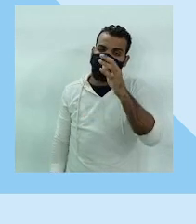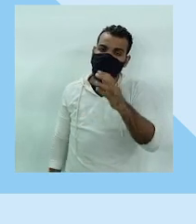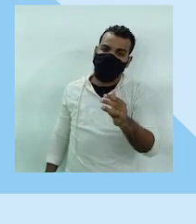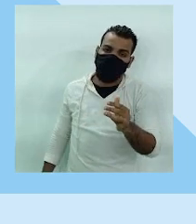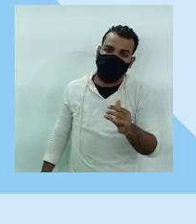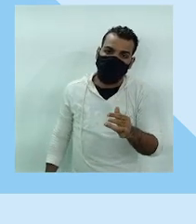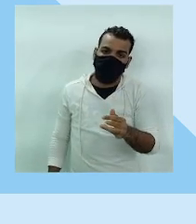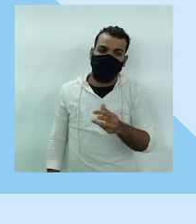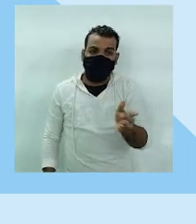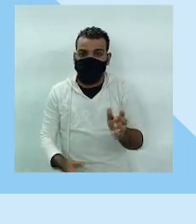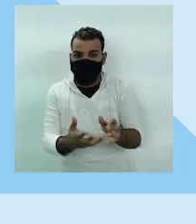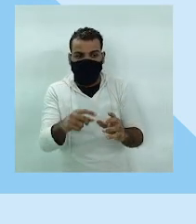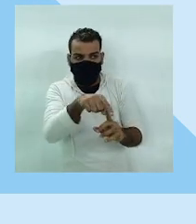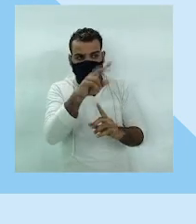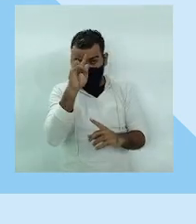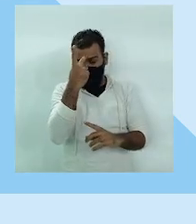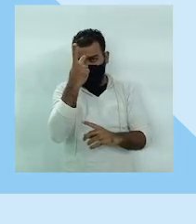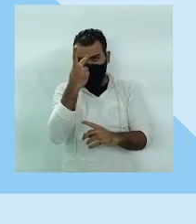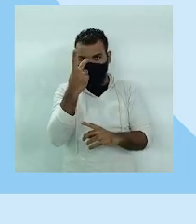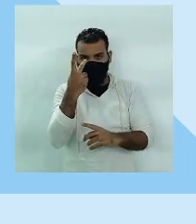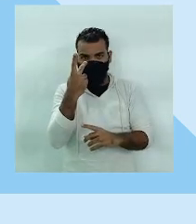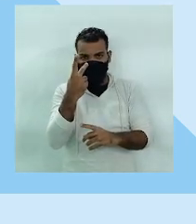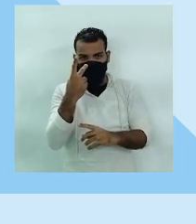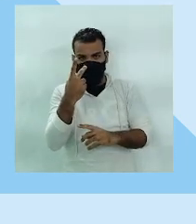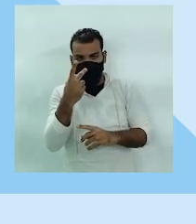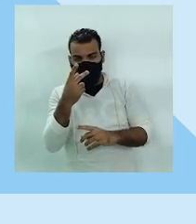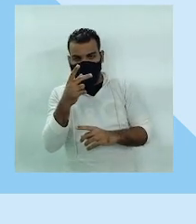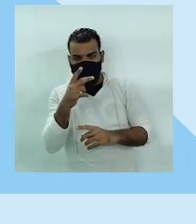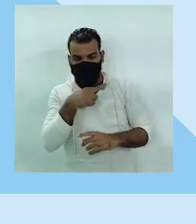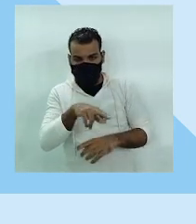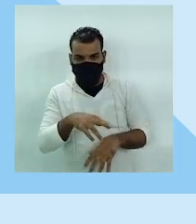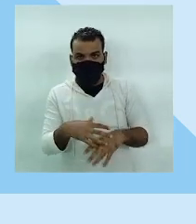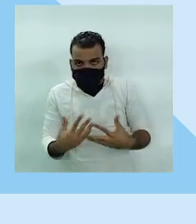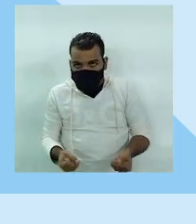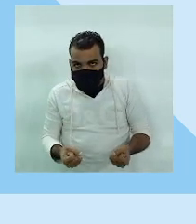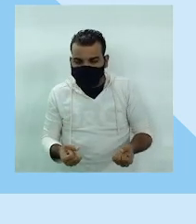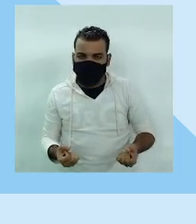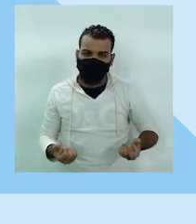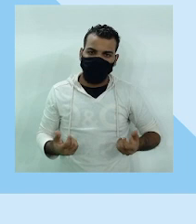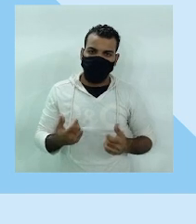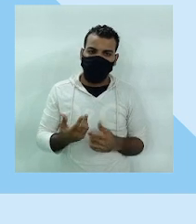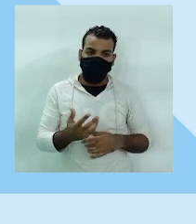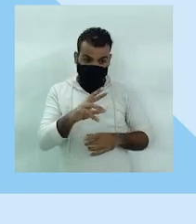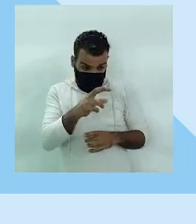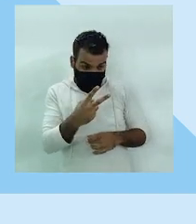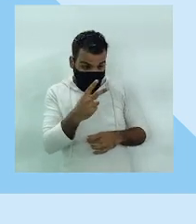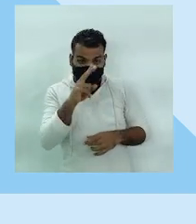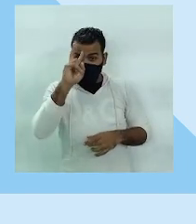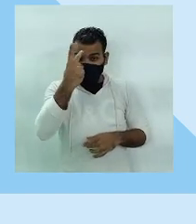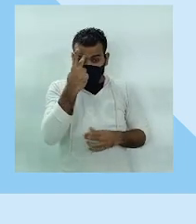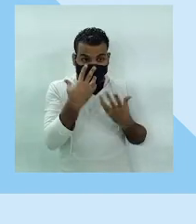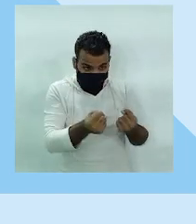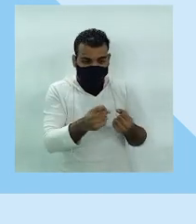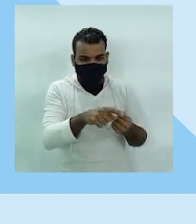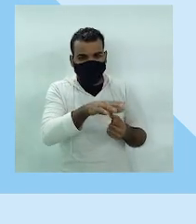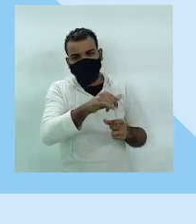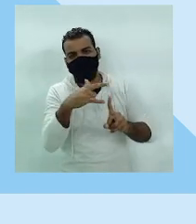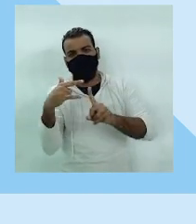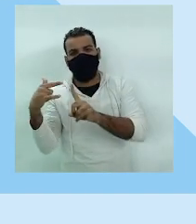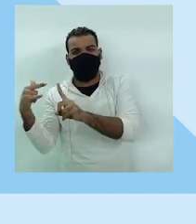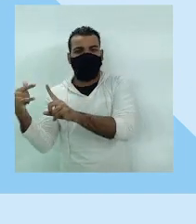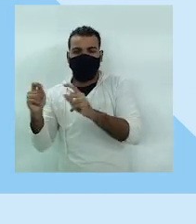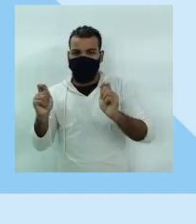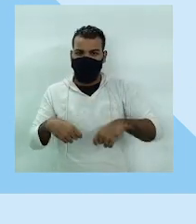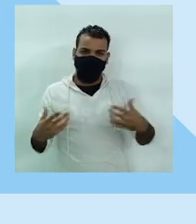fossem convertidos ao cristianismo. Eles aceitassem o cristianismo, então eles primeiro se tornassem